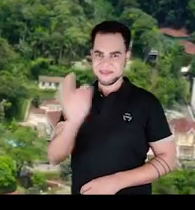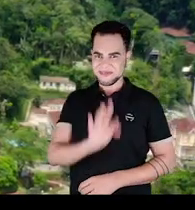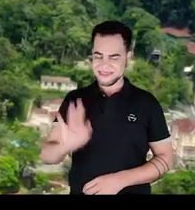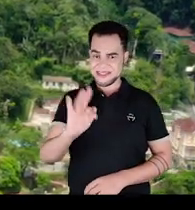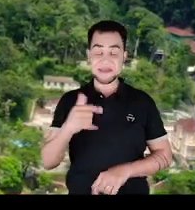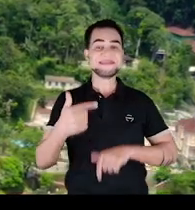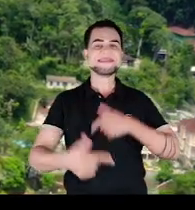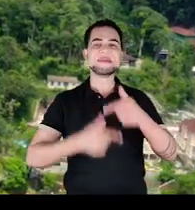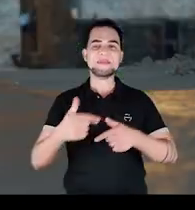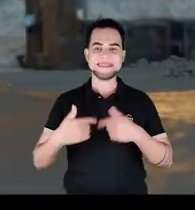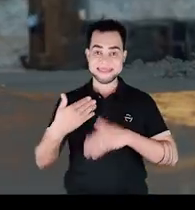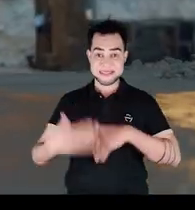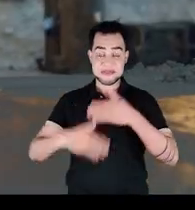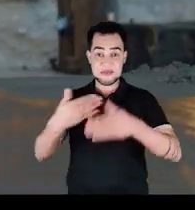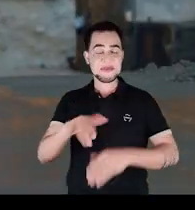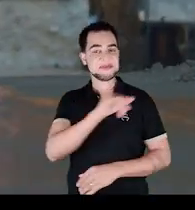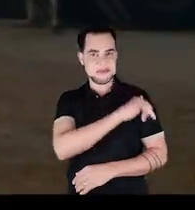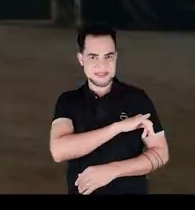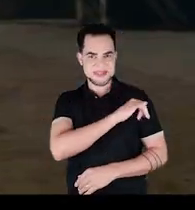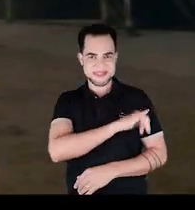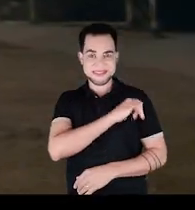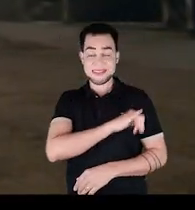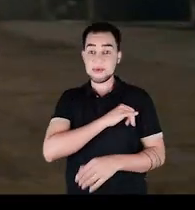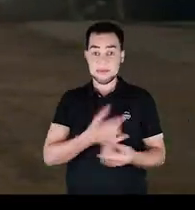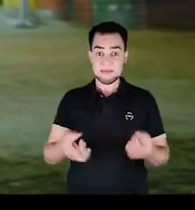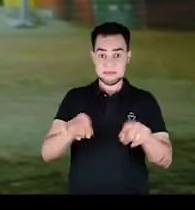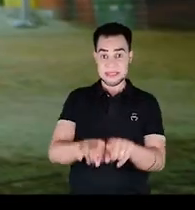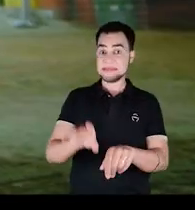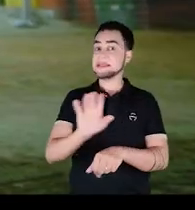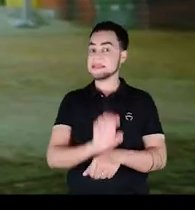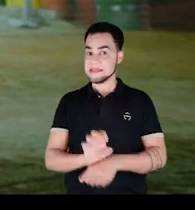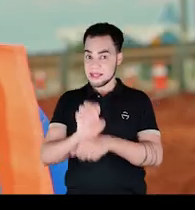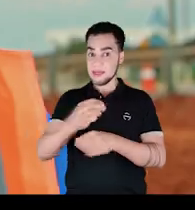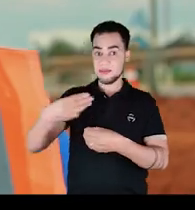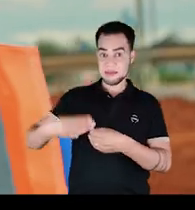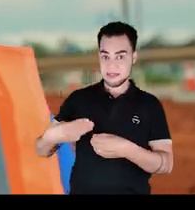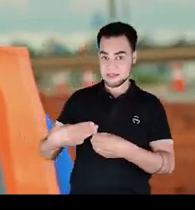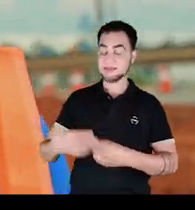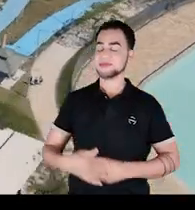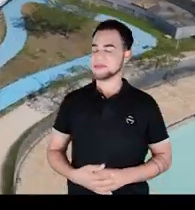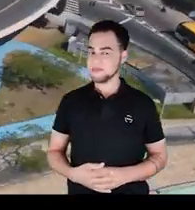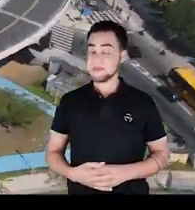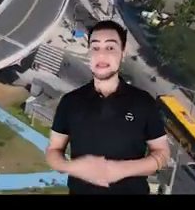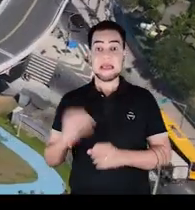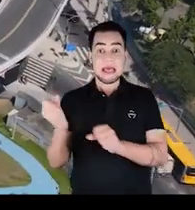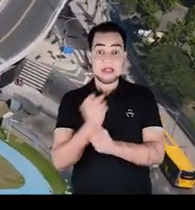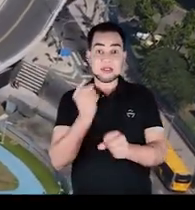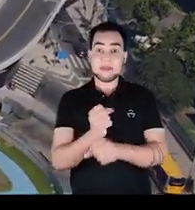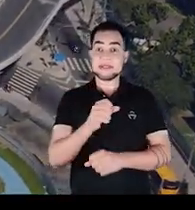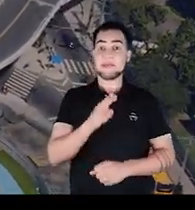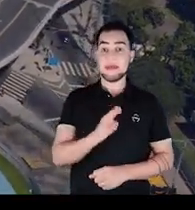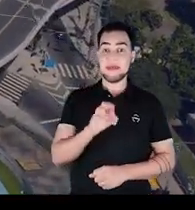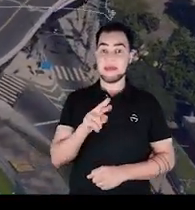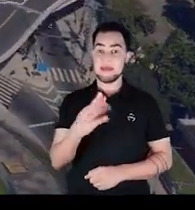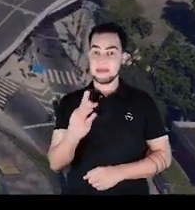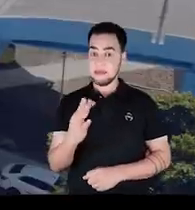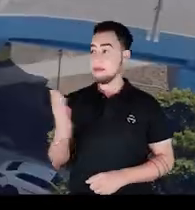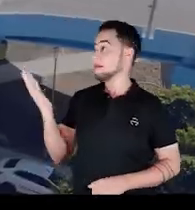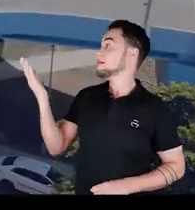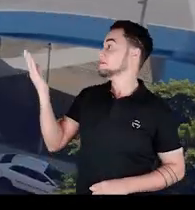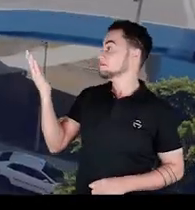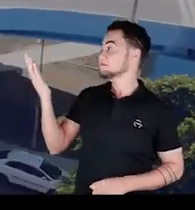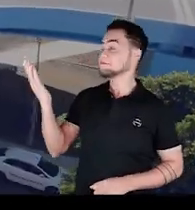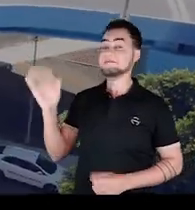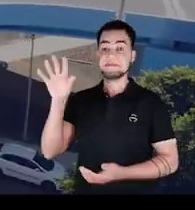governo federal trabalha pelo desenvolvimento do Rio de Janeiro em parceria com o Estado e municípios. As obras do BRT Transbrasil,